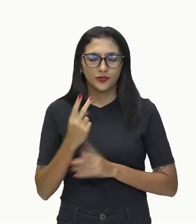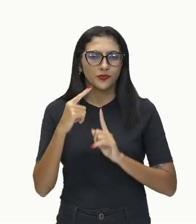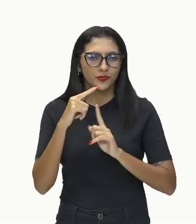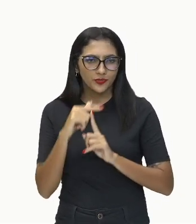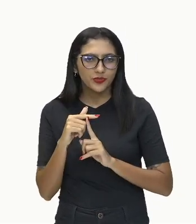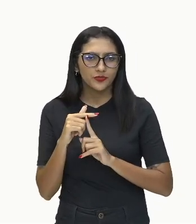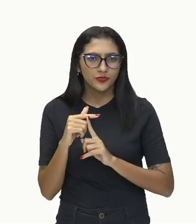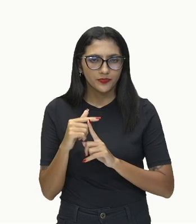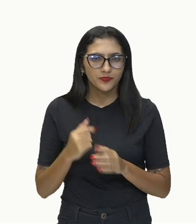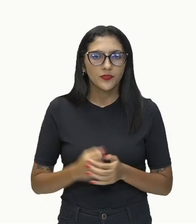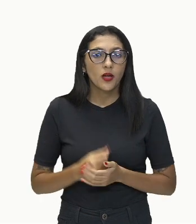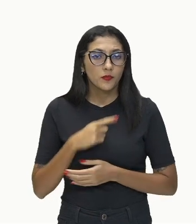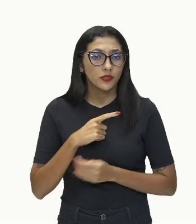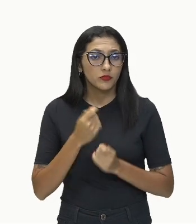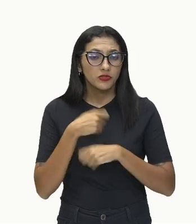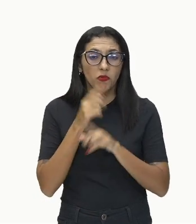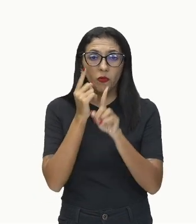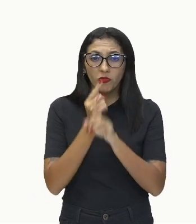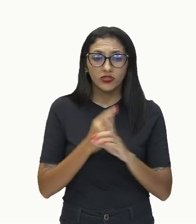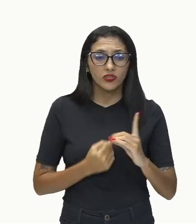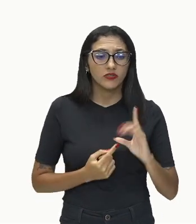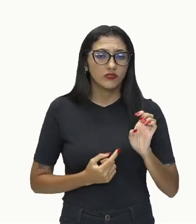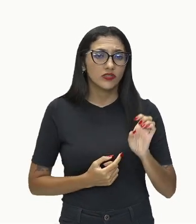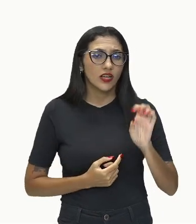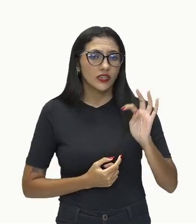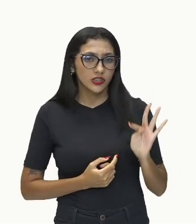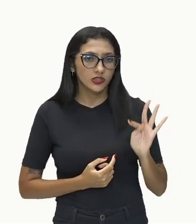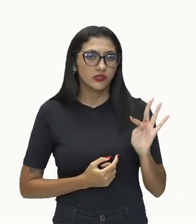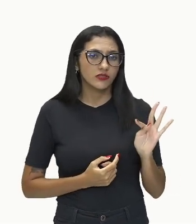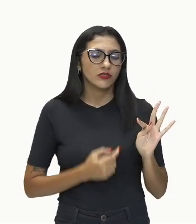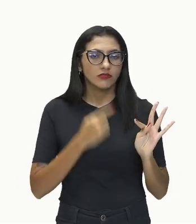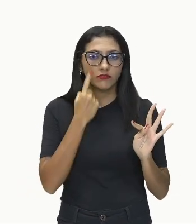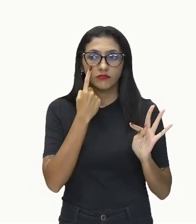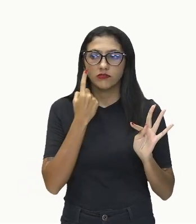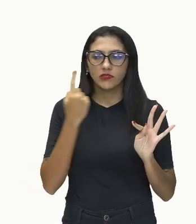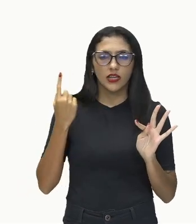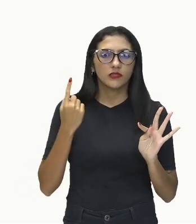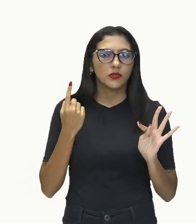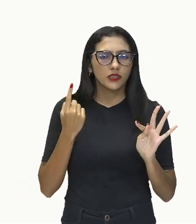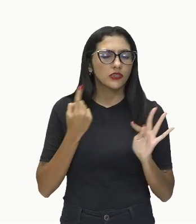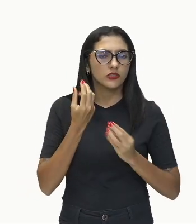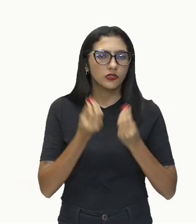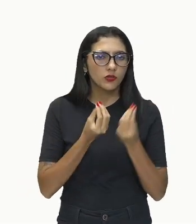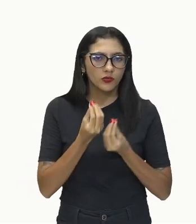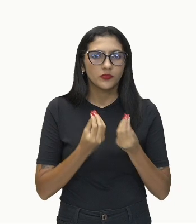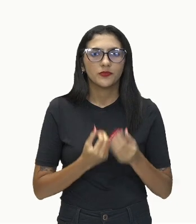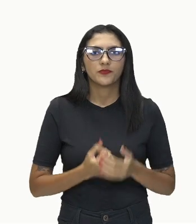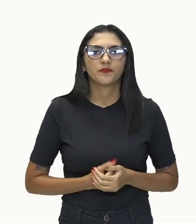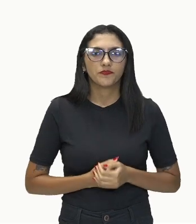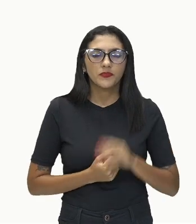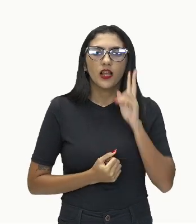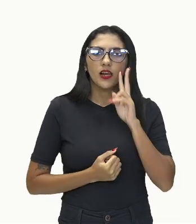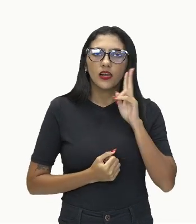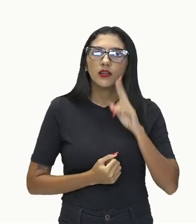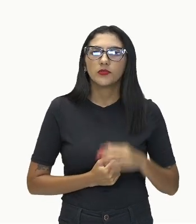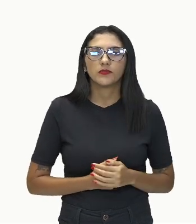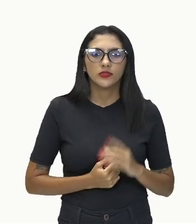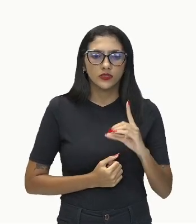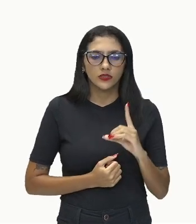calcular o determinante dessa matriz aqui, eu vou fazer diagonal